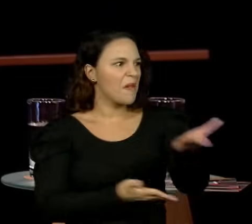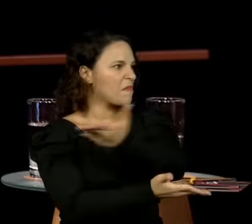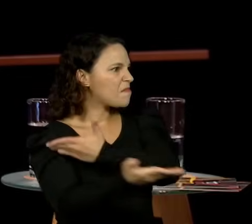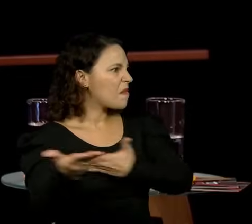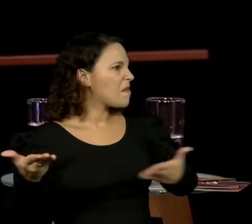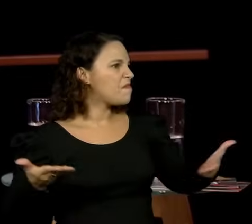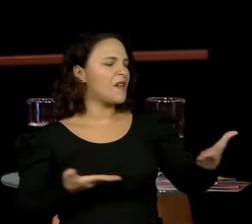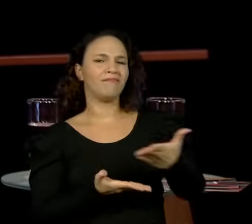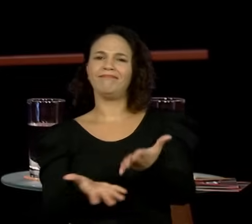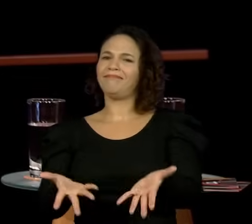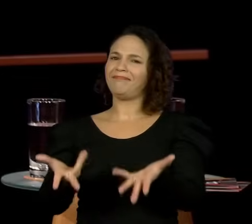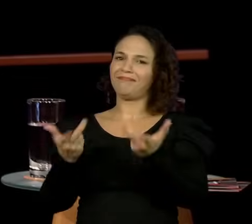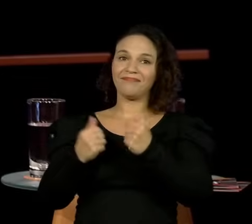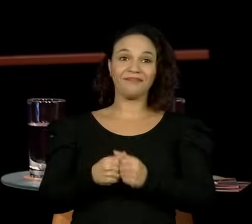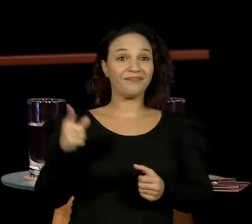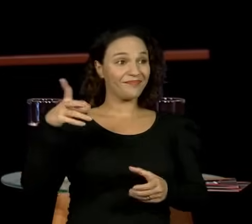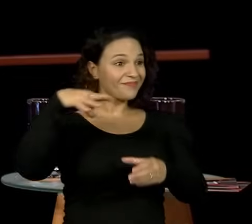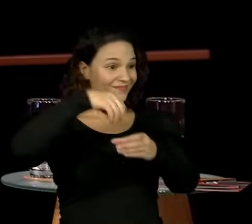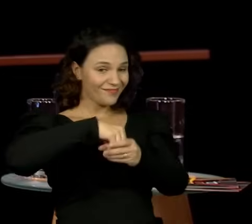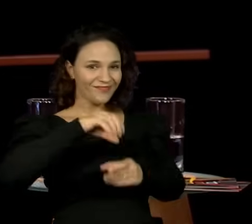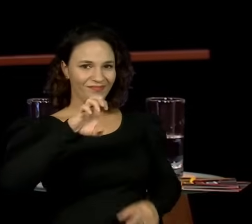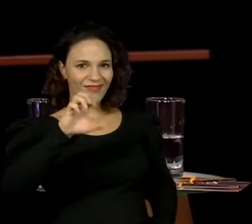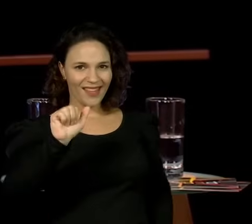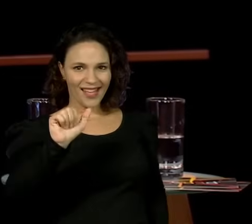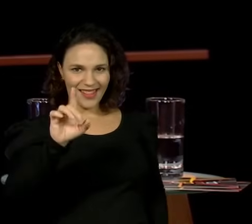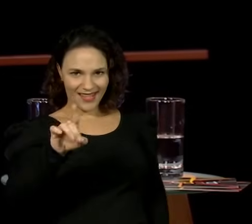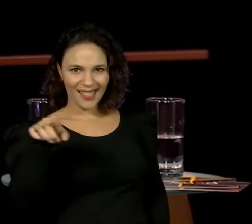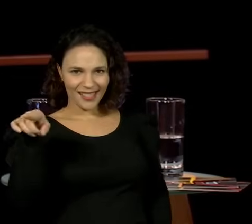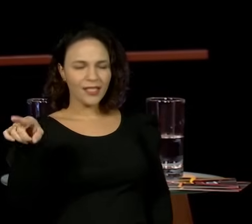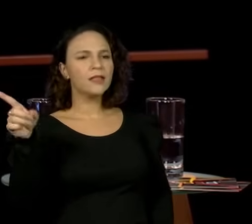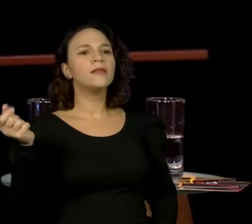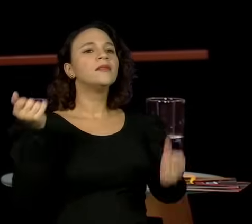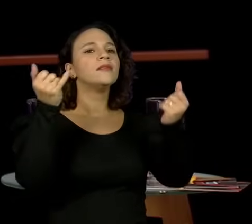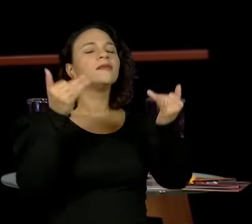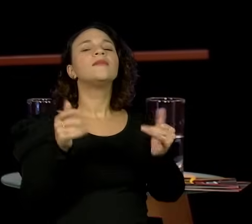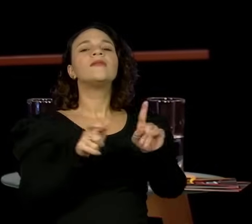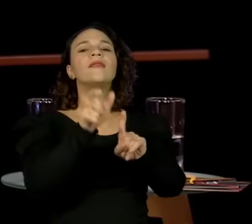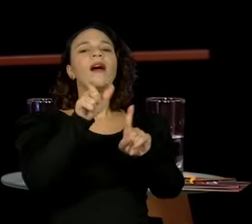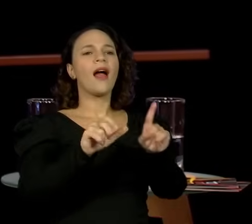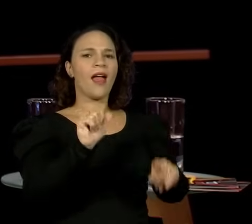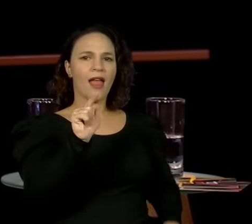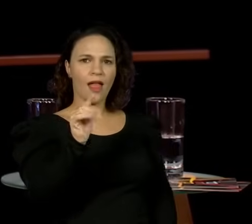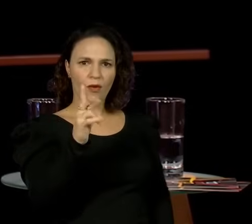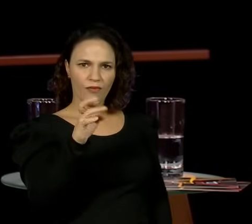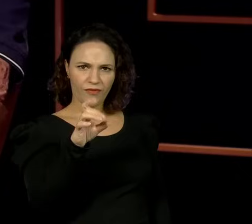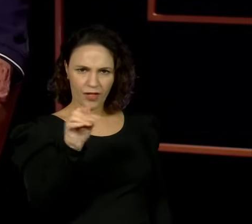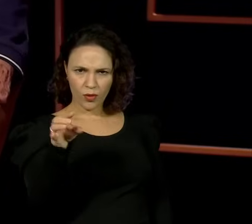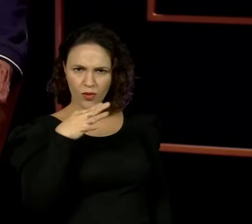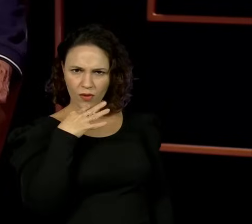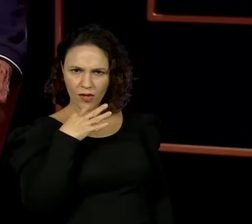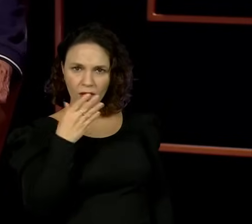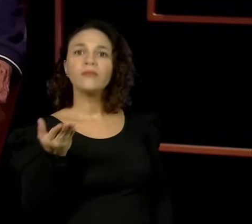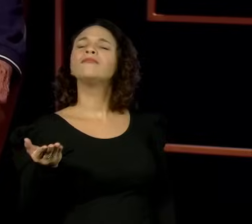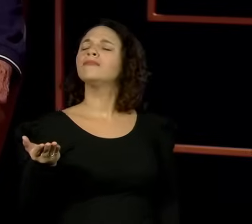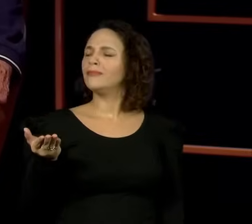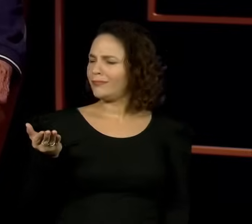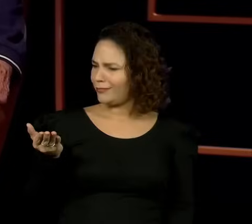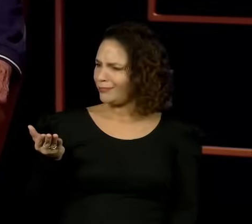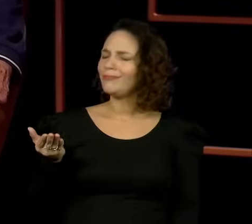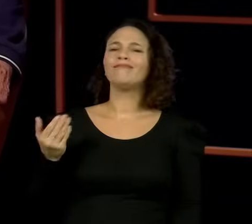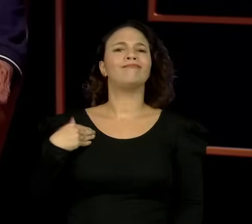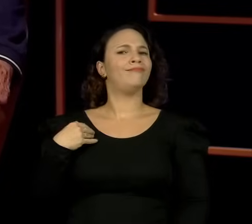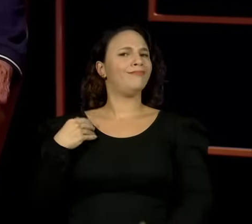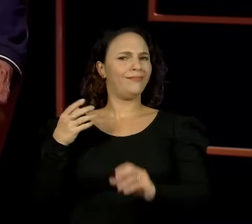louco. Lá na EAD, quando você entrou na EAD, você mencionou o Alfredo Mesquita. Você chegou a conhecê-lo, então? Muito, muito. Alfredo